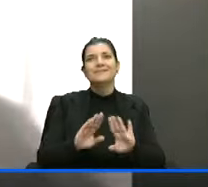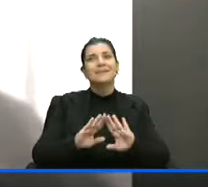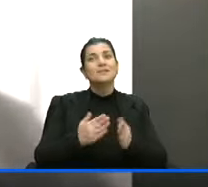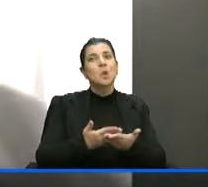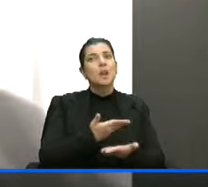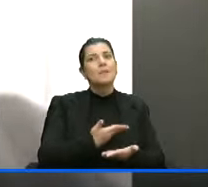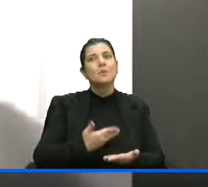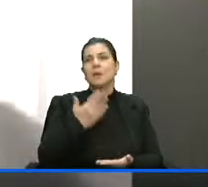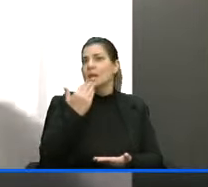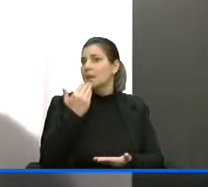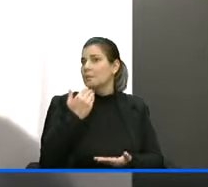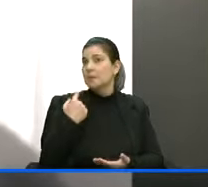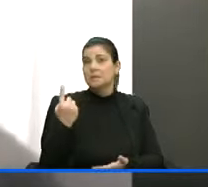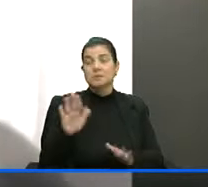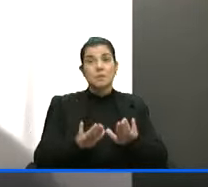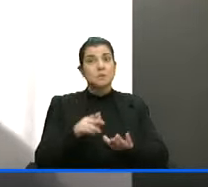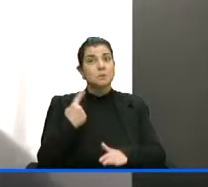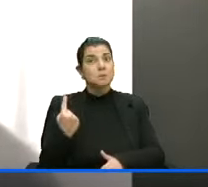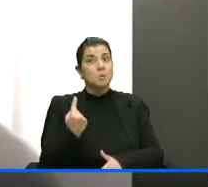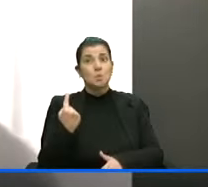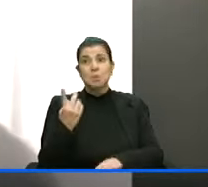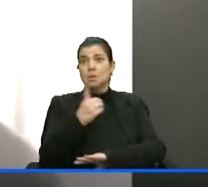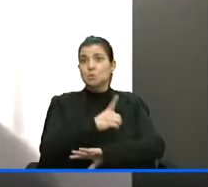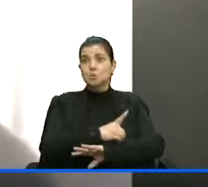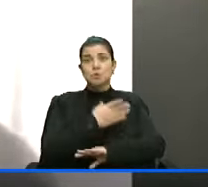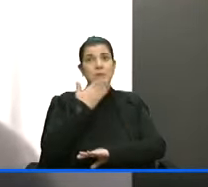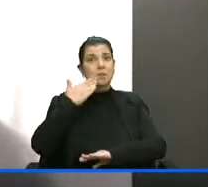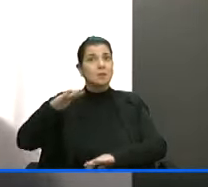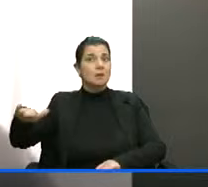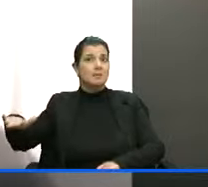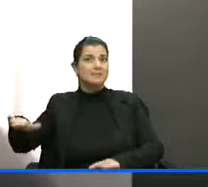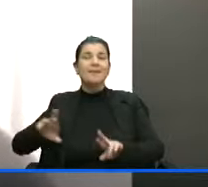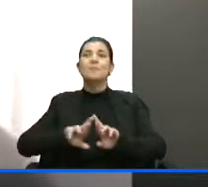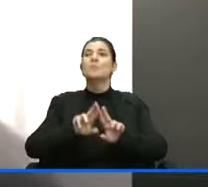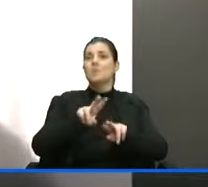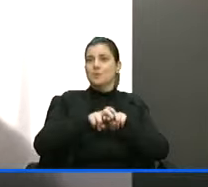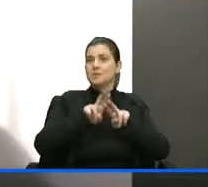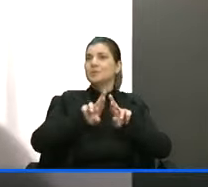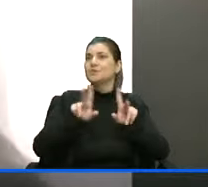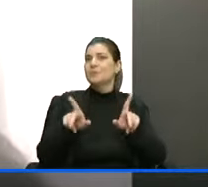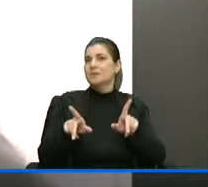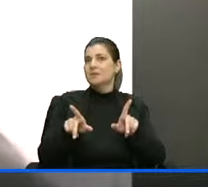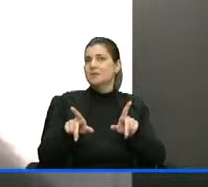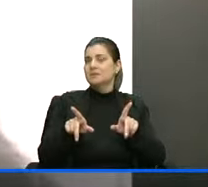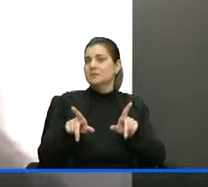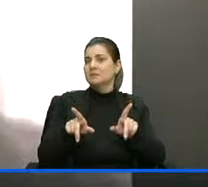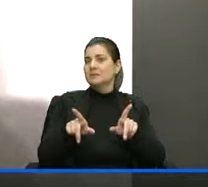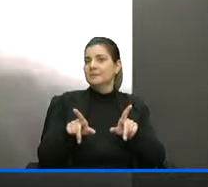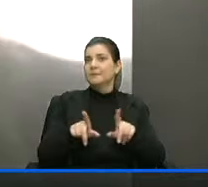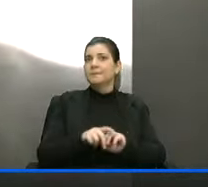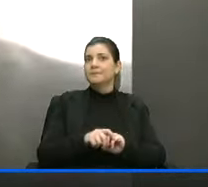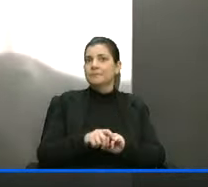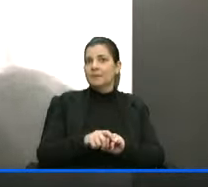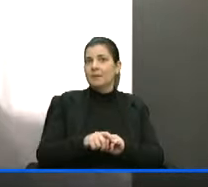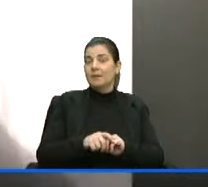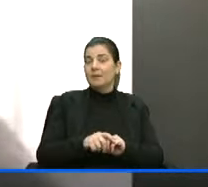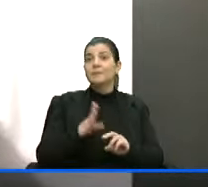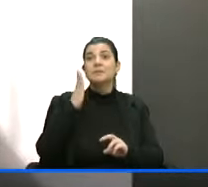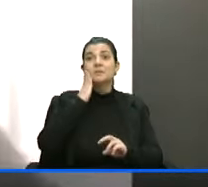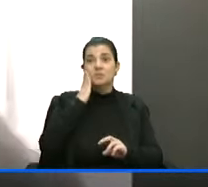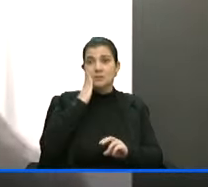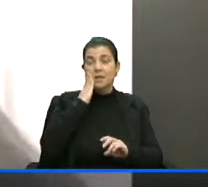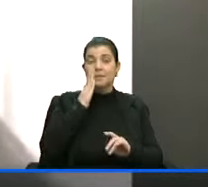é a alimentação que a criança vai ter no dia. Isso é diferente, entende? Que a gente dá um lanche porque a gente sabe que a criança chega em casa e vai